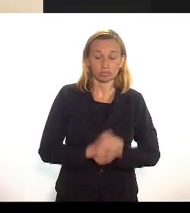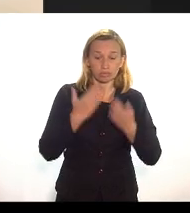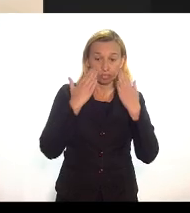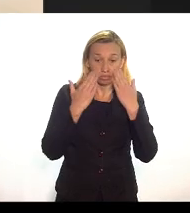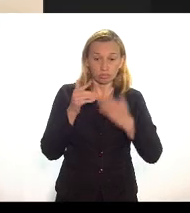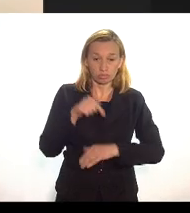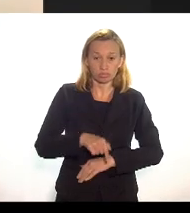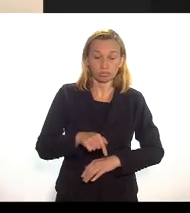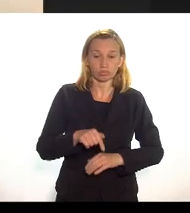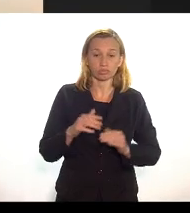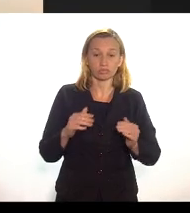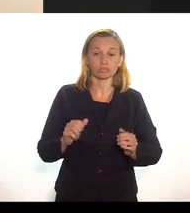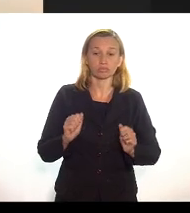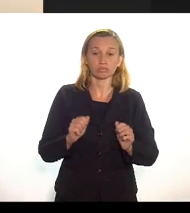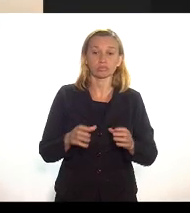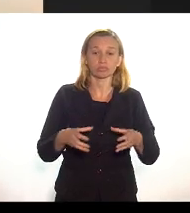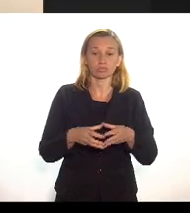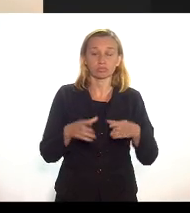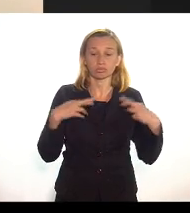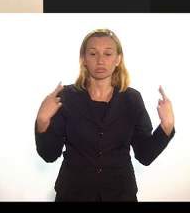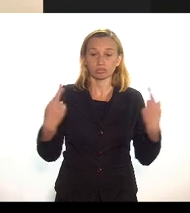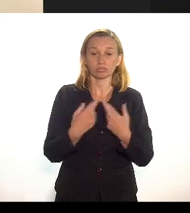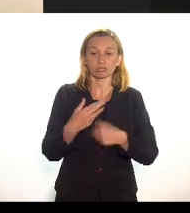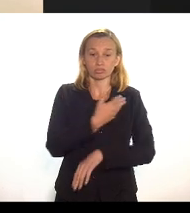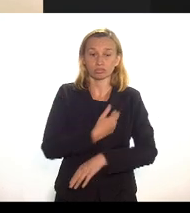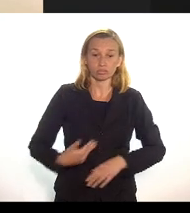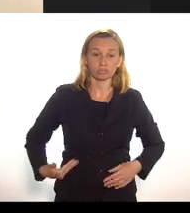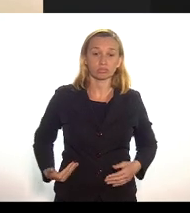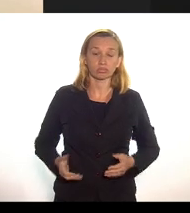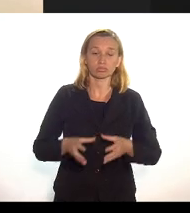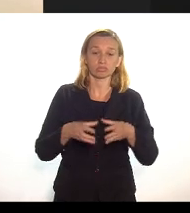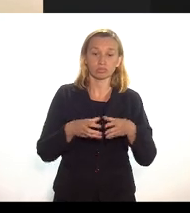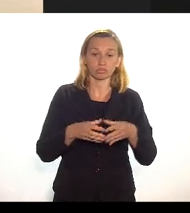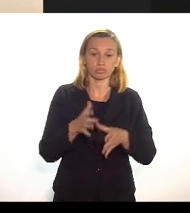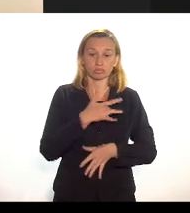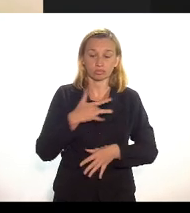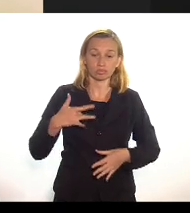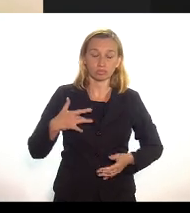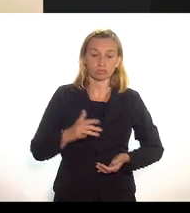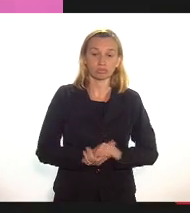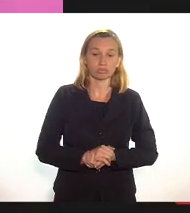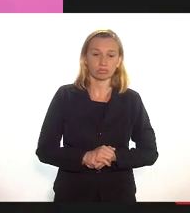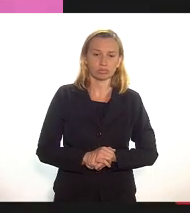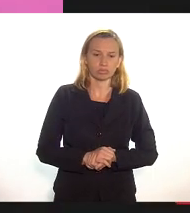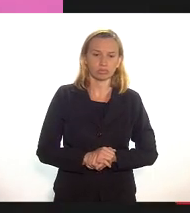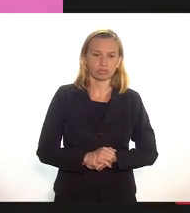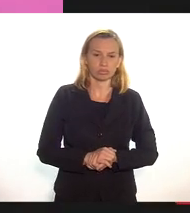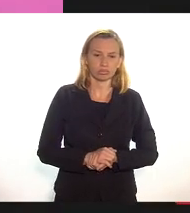apresentadas aqui nessa comissão, nessa audiência pública da Comissão de Saúde. Estou escutando alguém